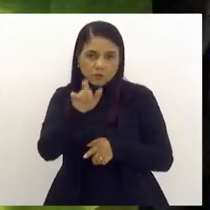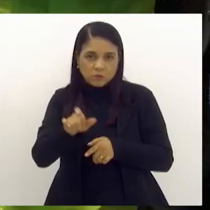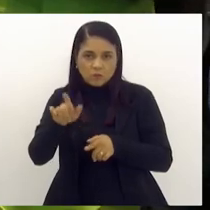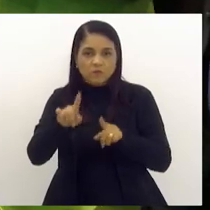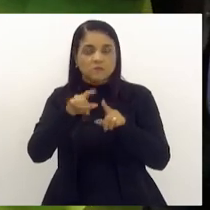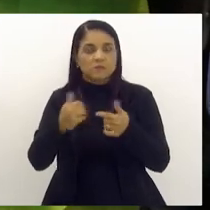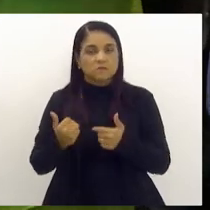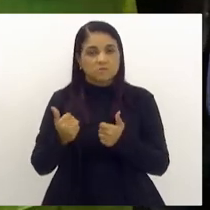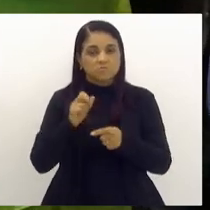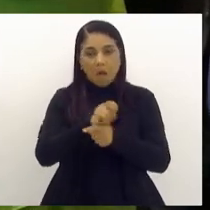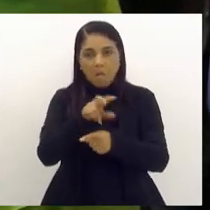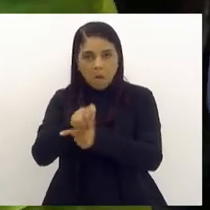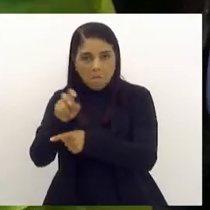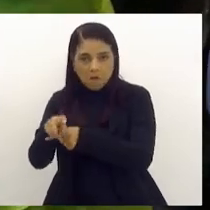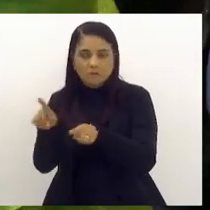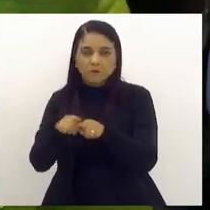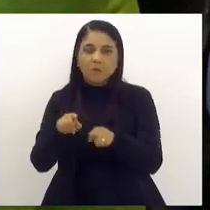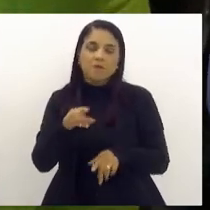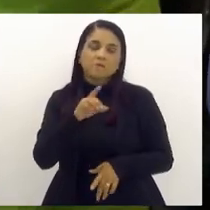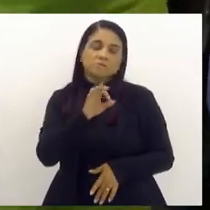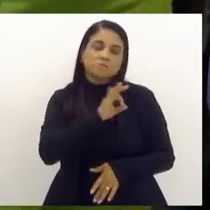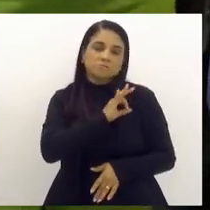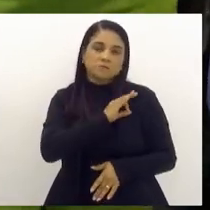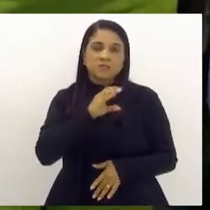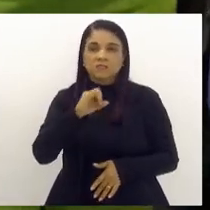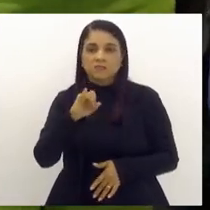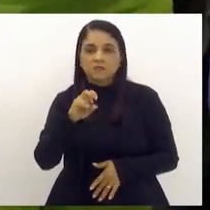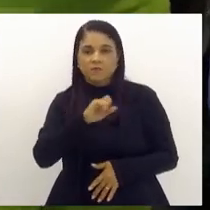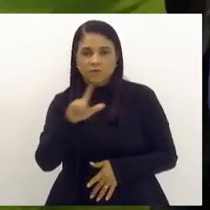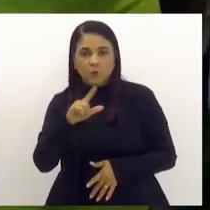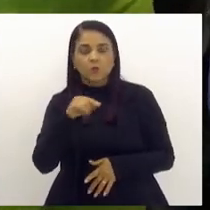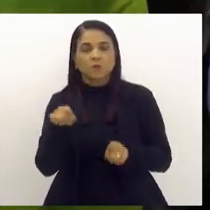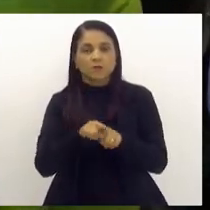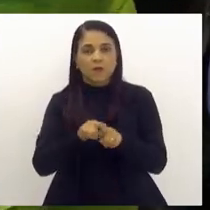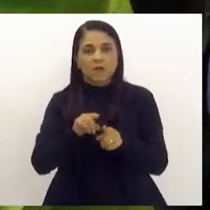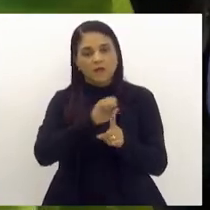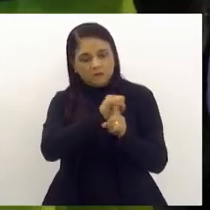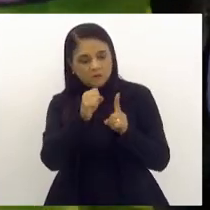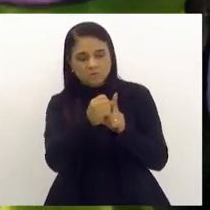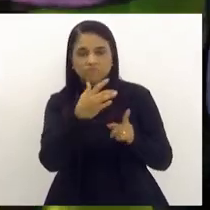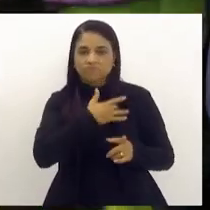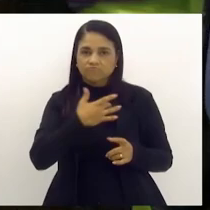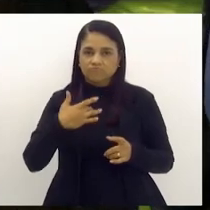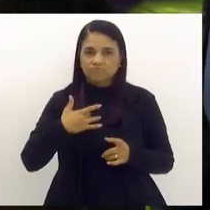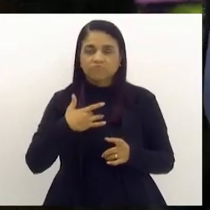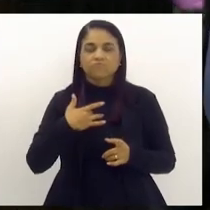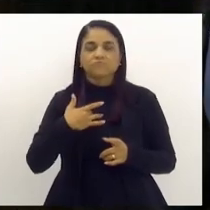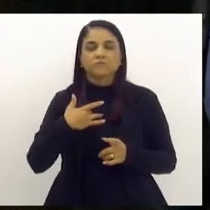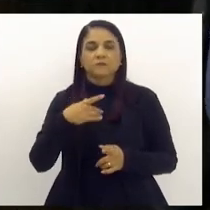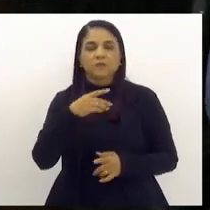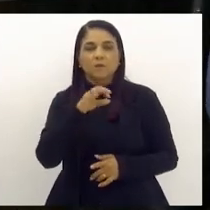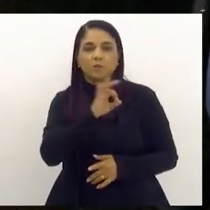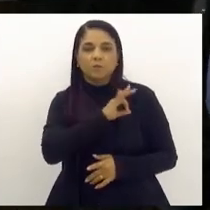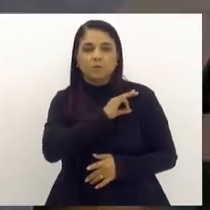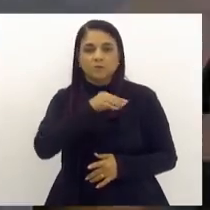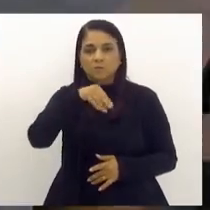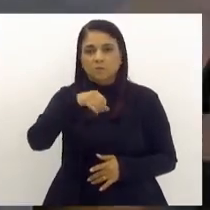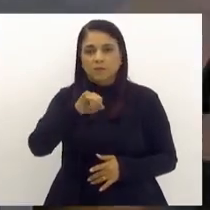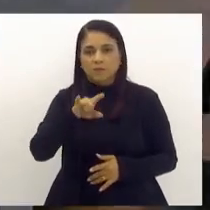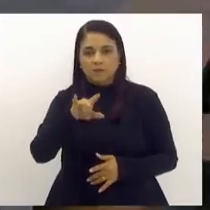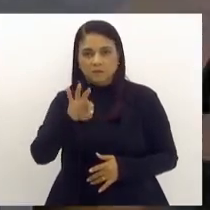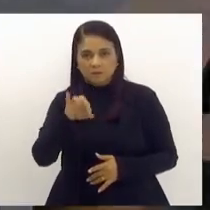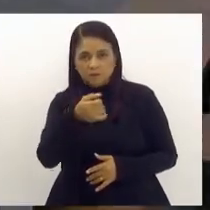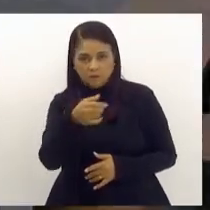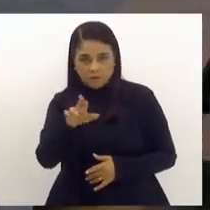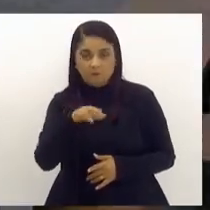servidores, militares e civis, relacionados diretamente às atividades de assistência social e saúde da Polícia Militar. Senhor relator,